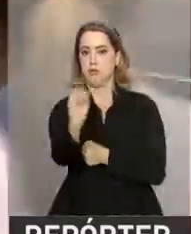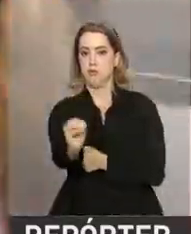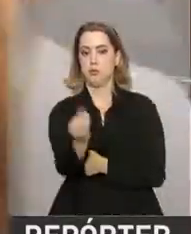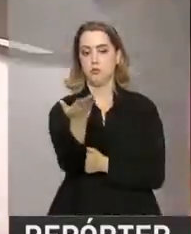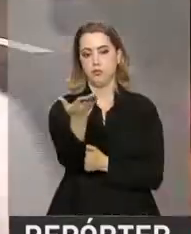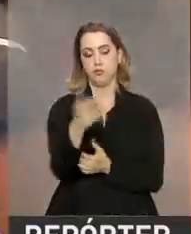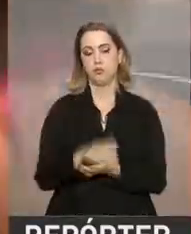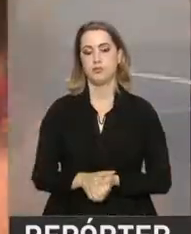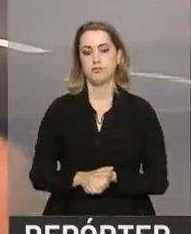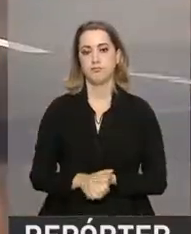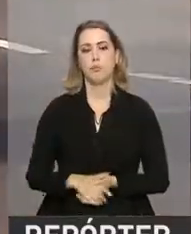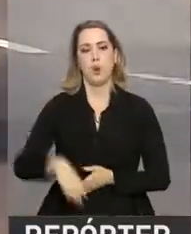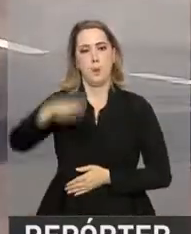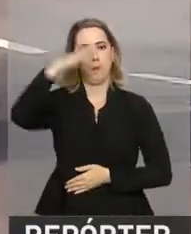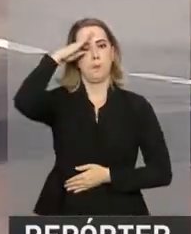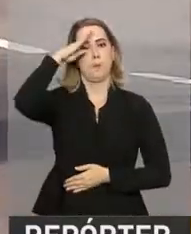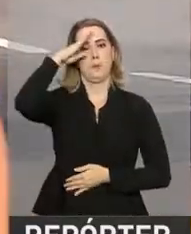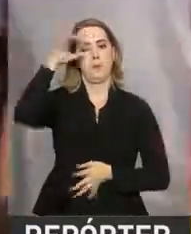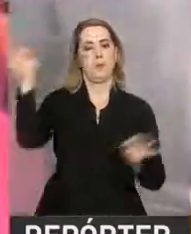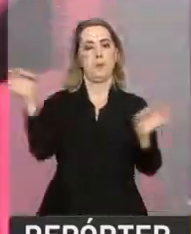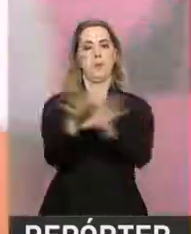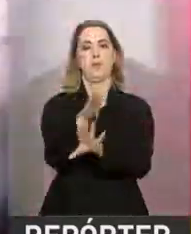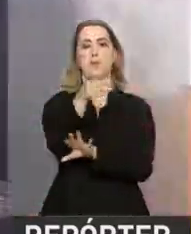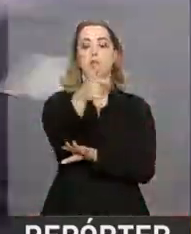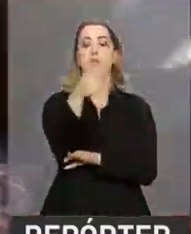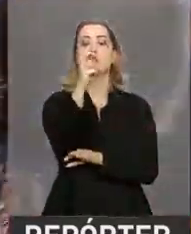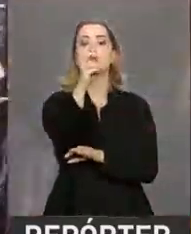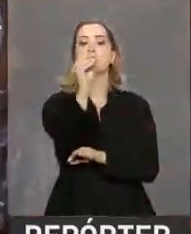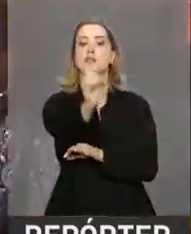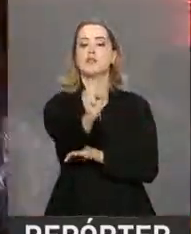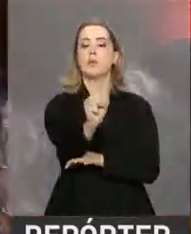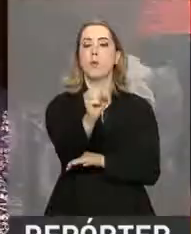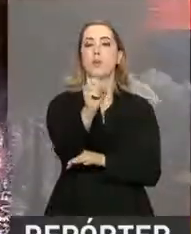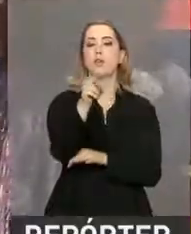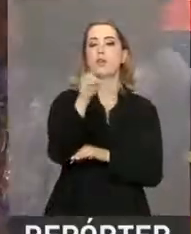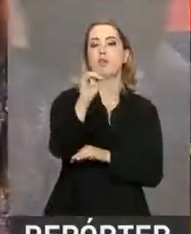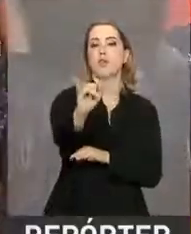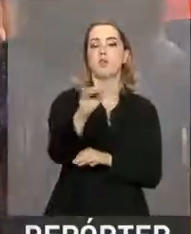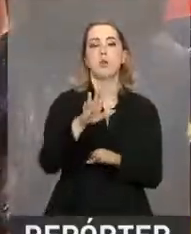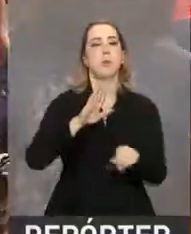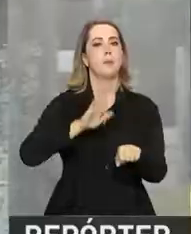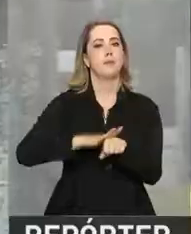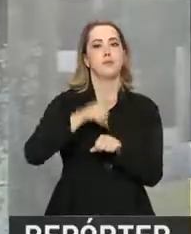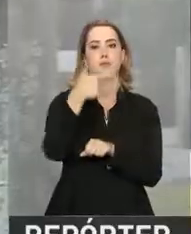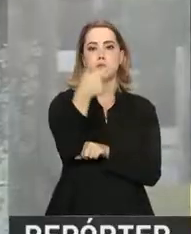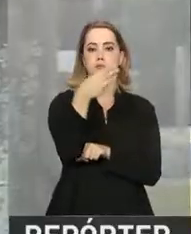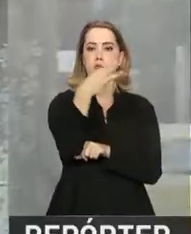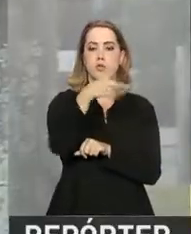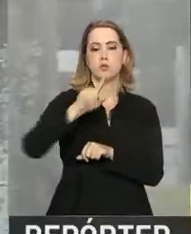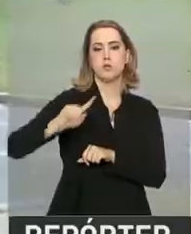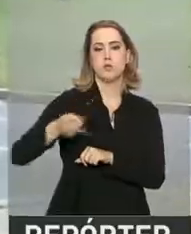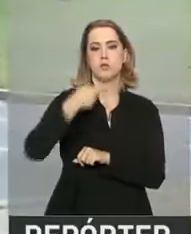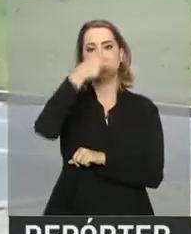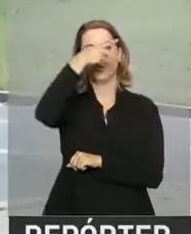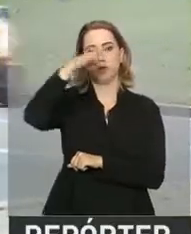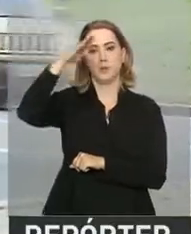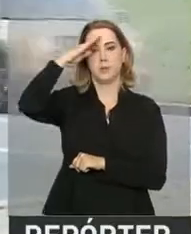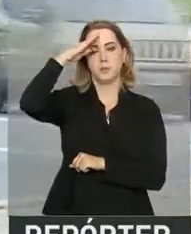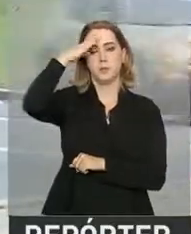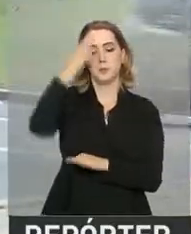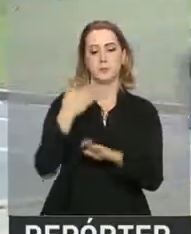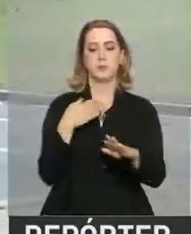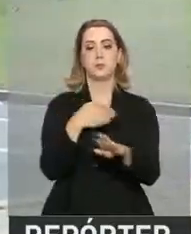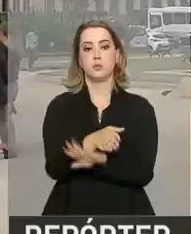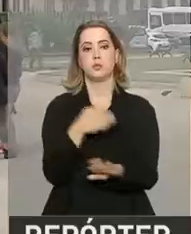Missão cumprida. Durante 58 dias, mais de 23 mil agentes das Forças Armadas participaram da segurança dos